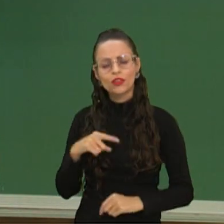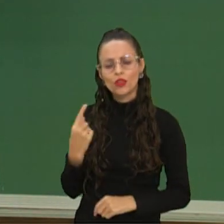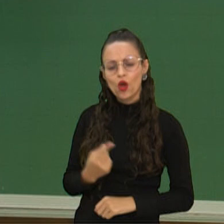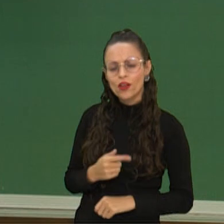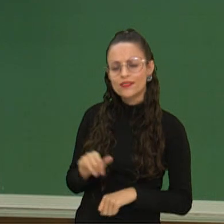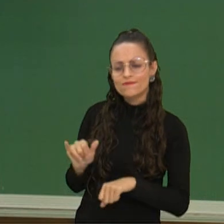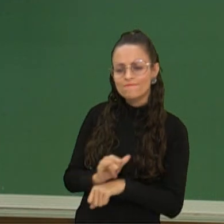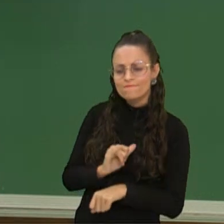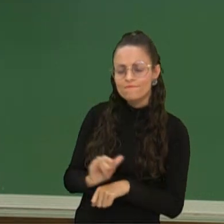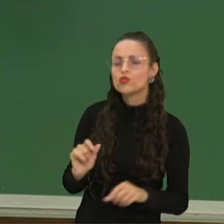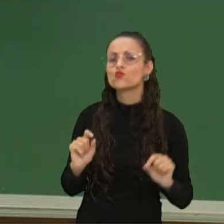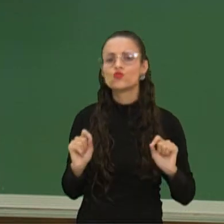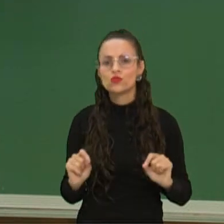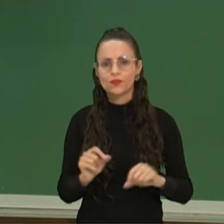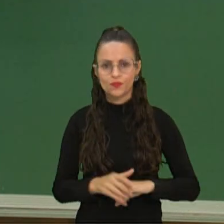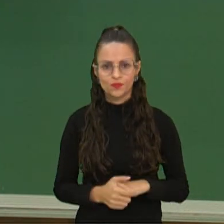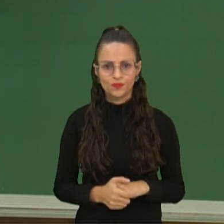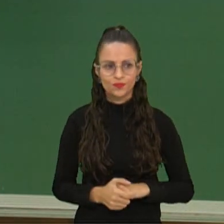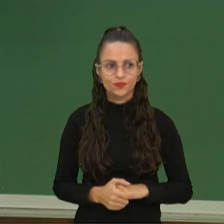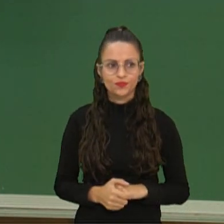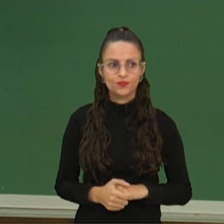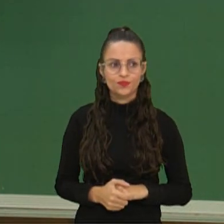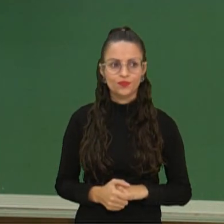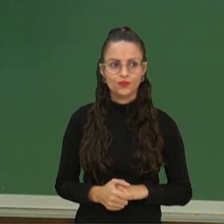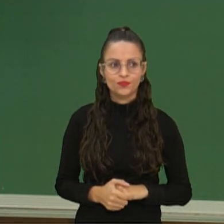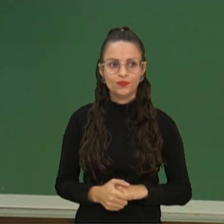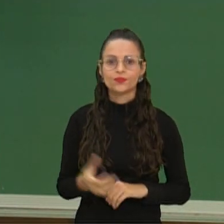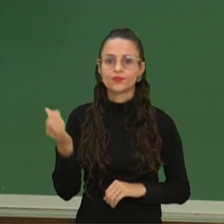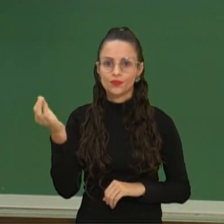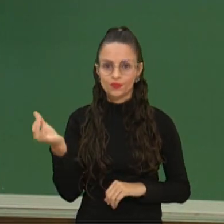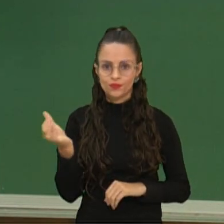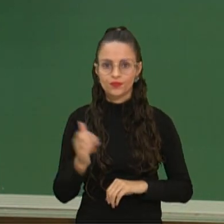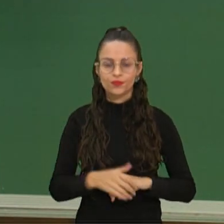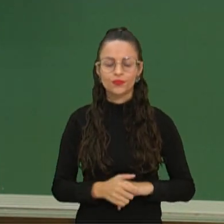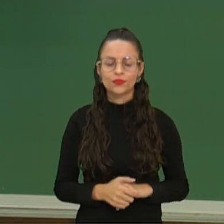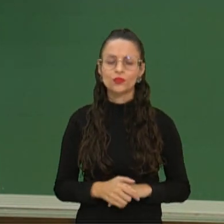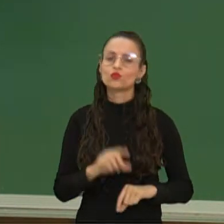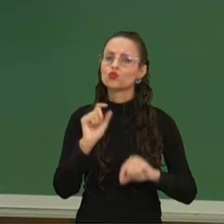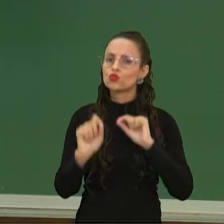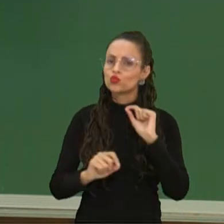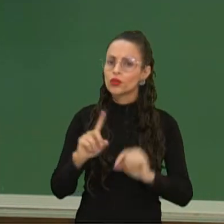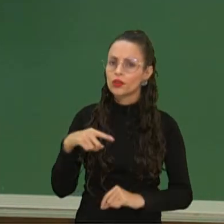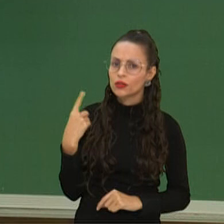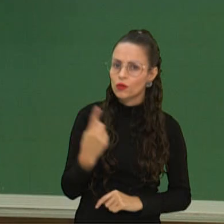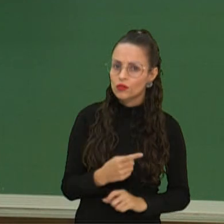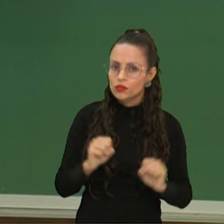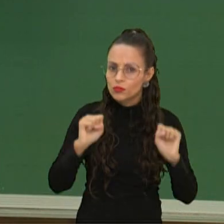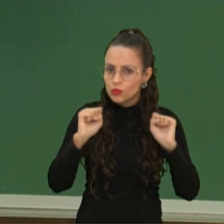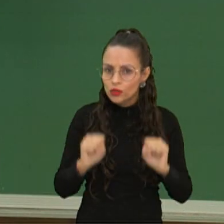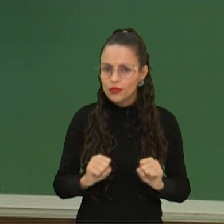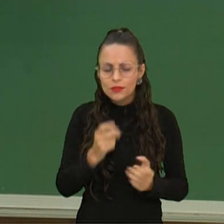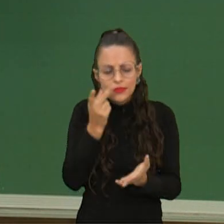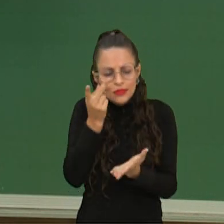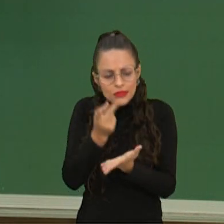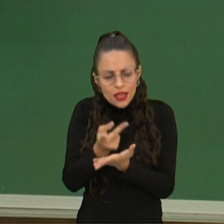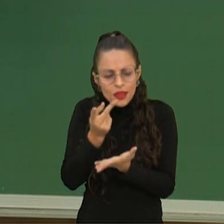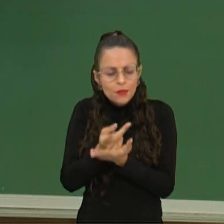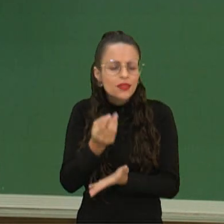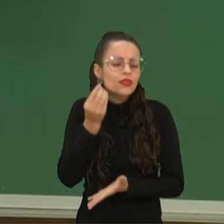lidar? And number 6. What can we always try to do? O que nós podemos sempre tentar